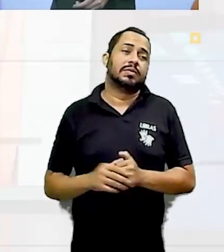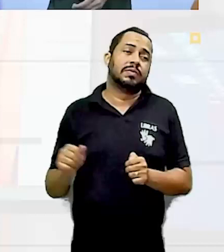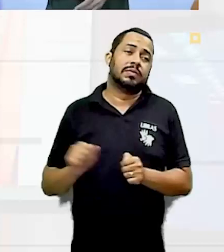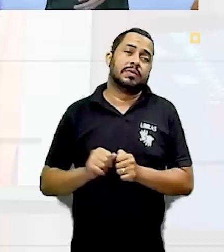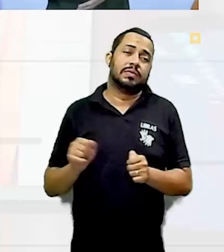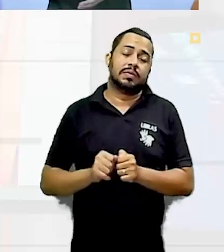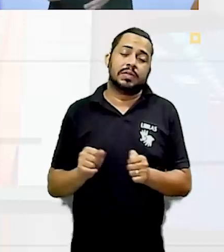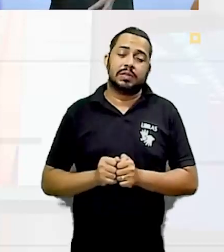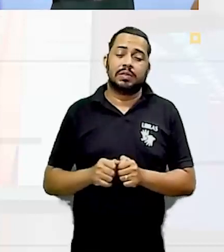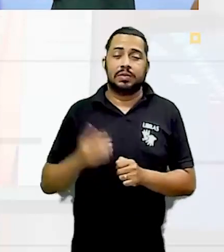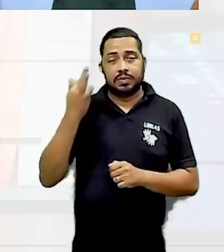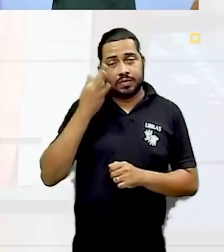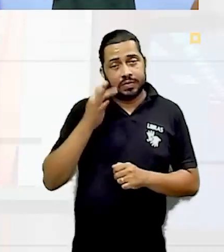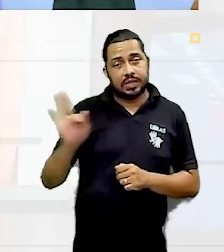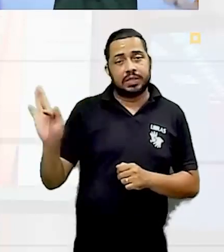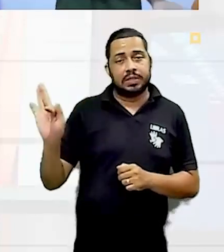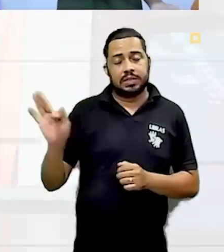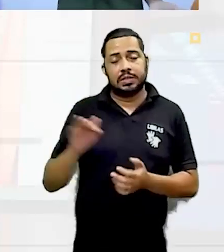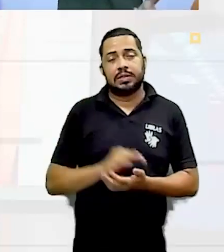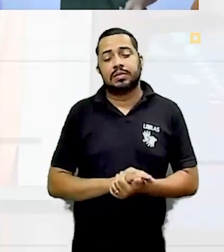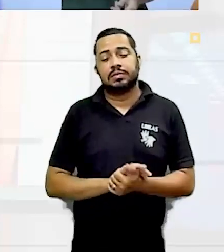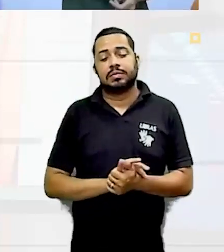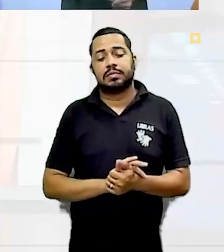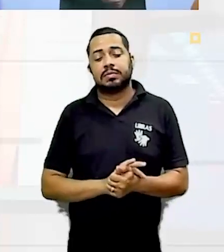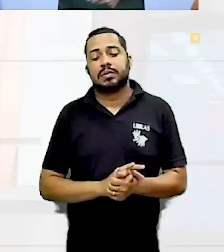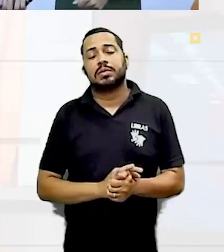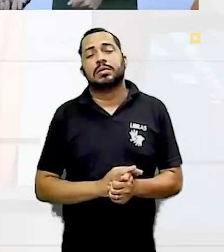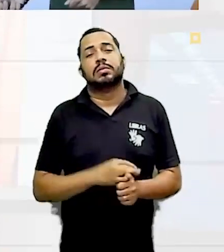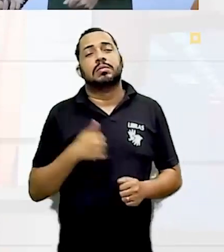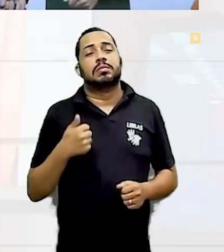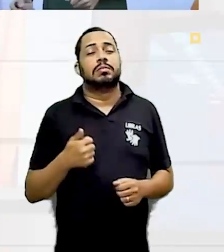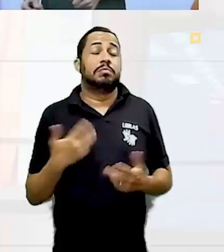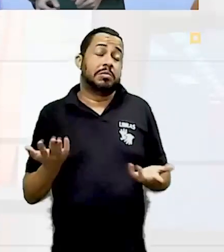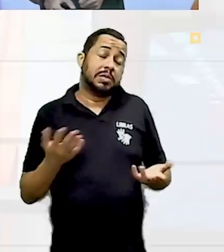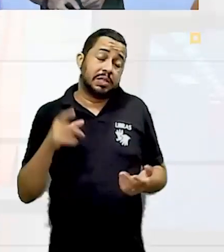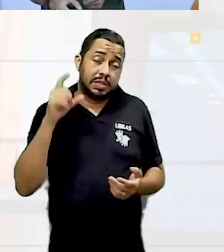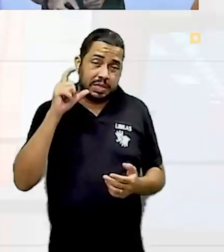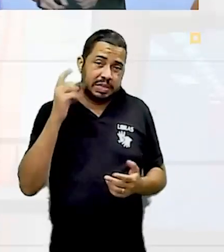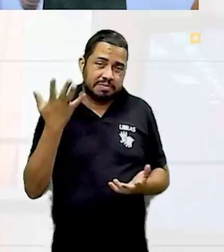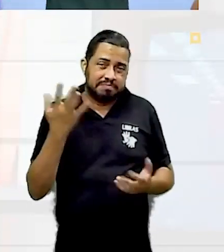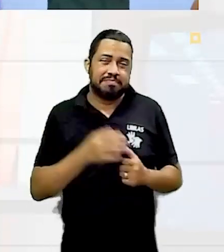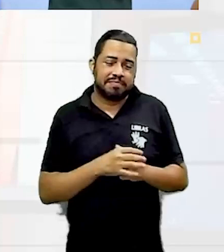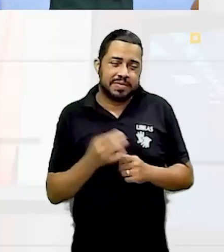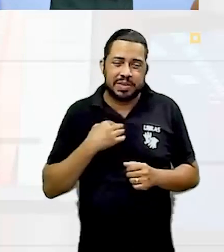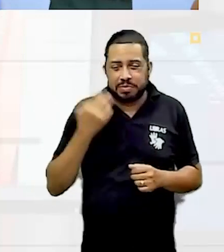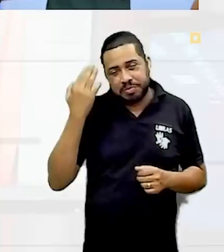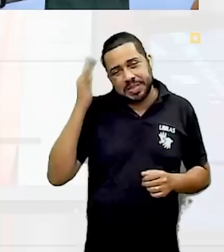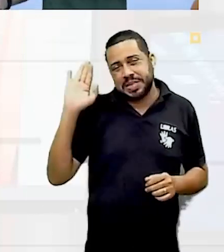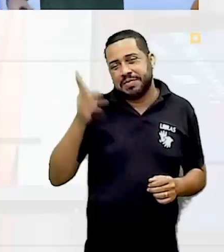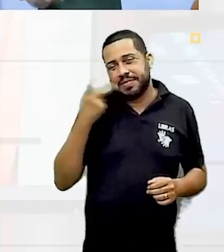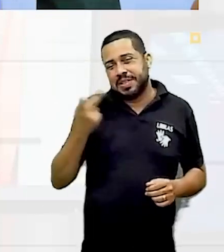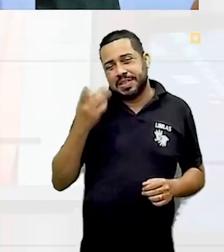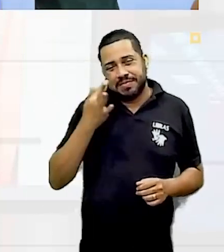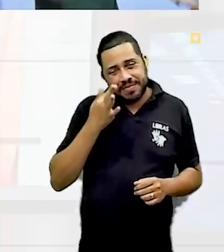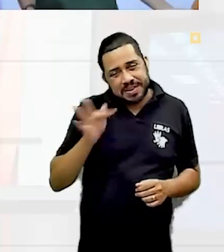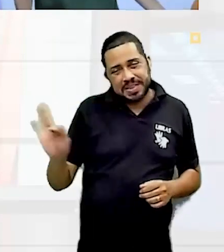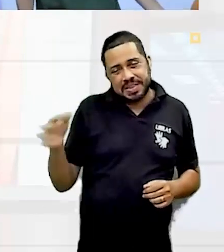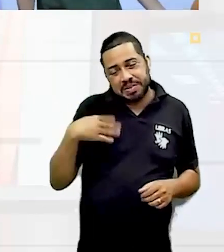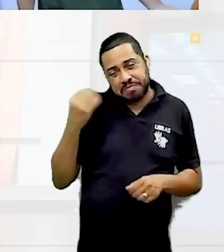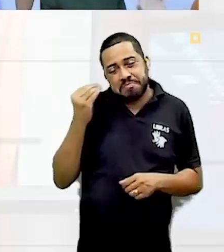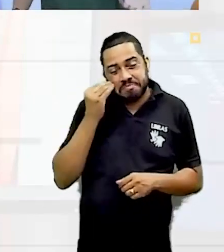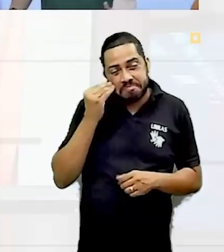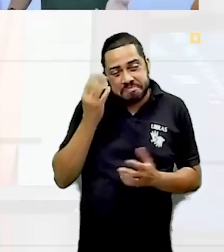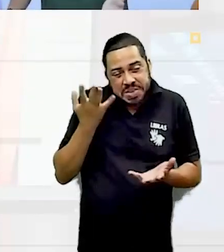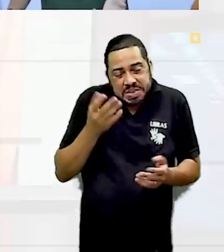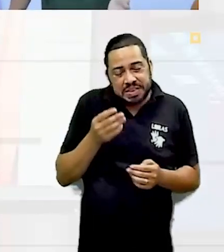inventada pelo francês Émile Reynaud, de 1877. Eu não sei falar francês, espero que eu esteja